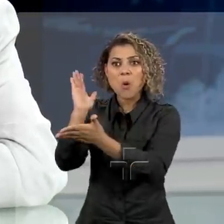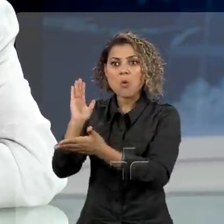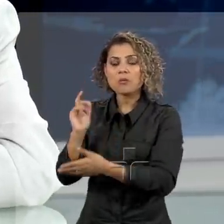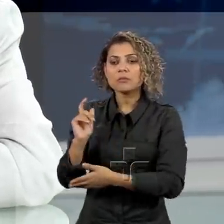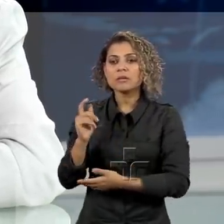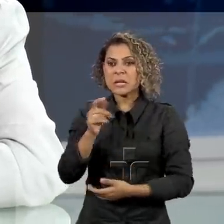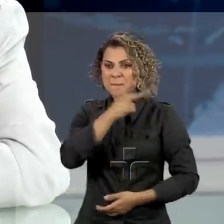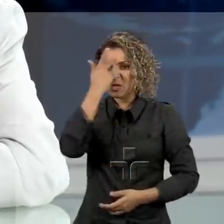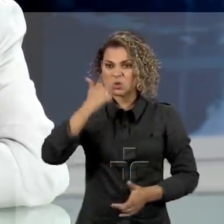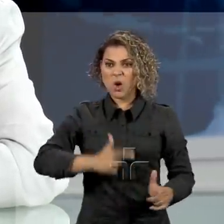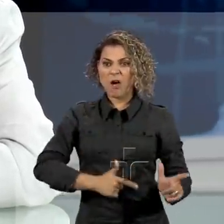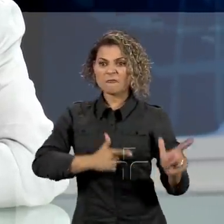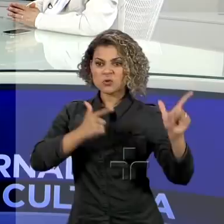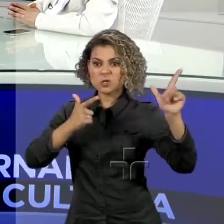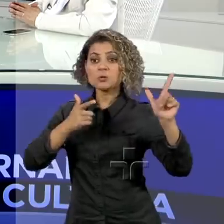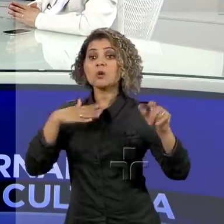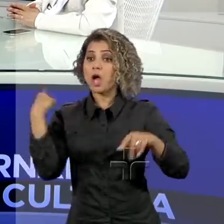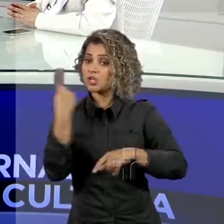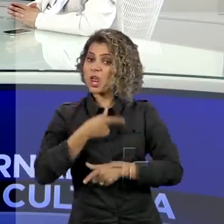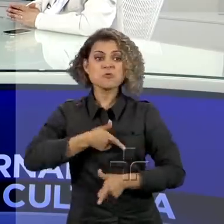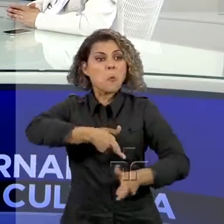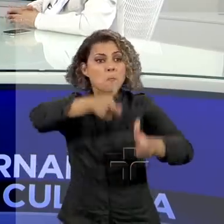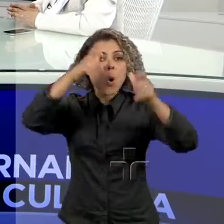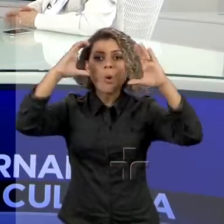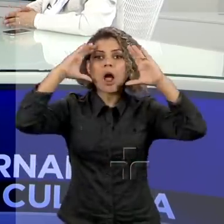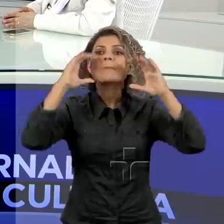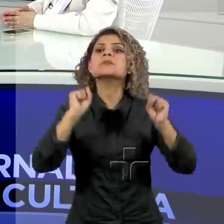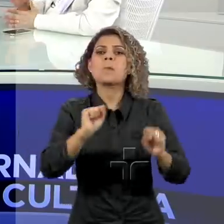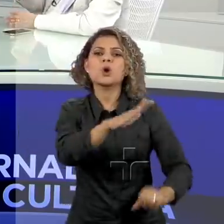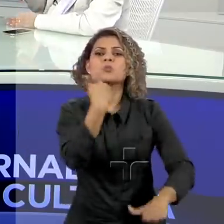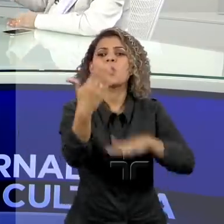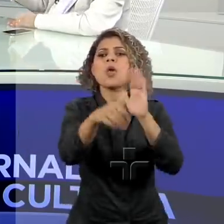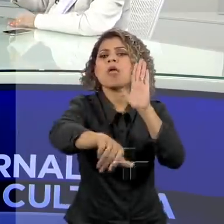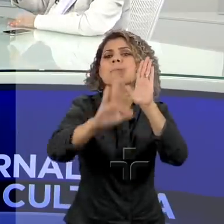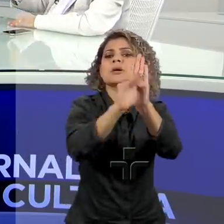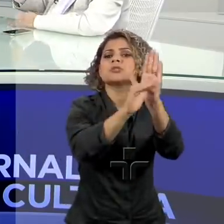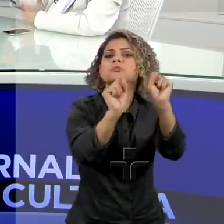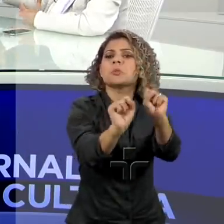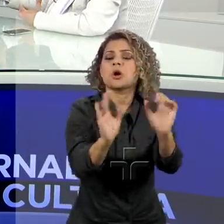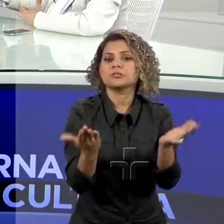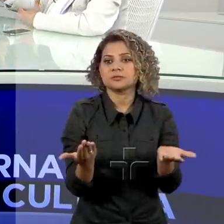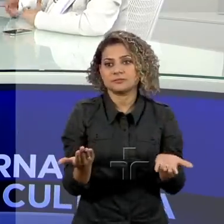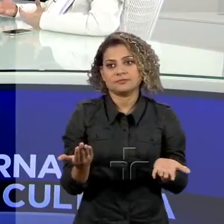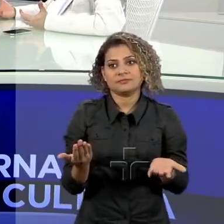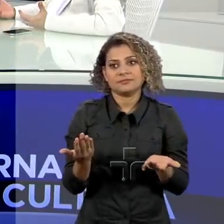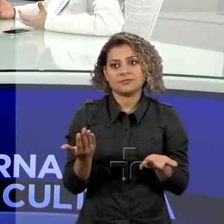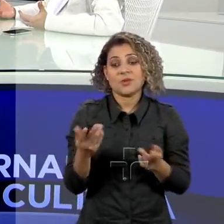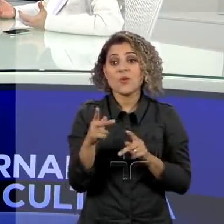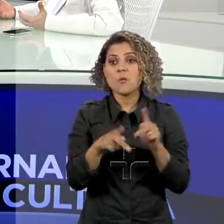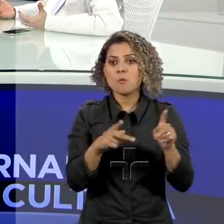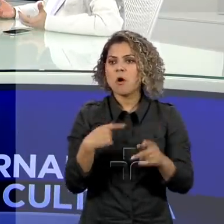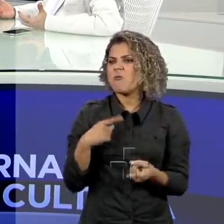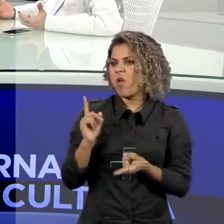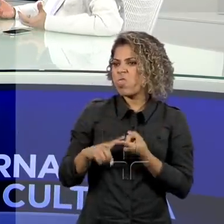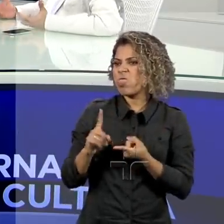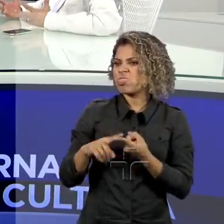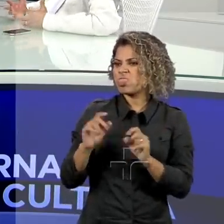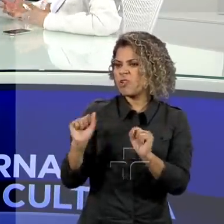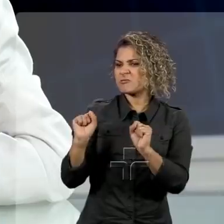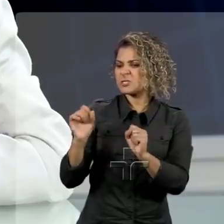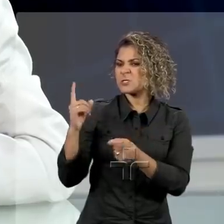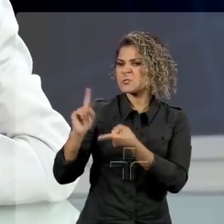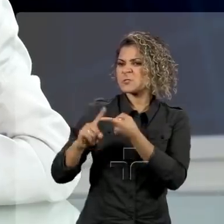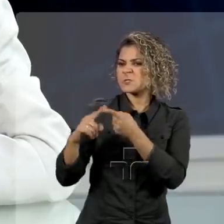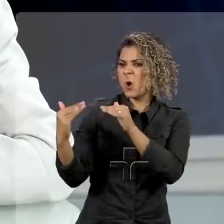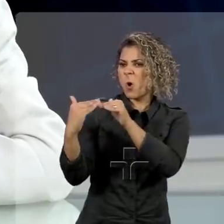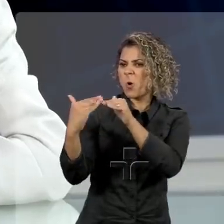com fuzil, a gente vai atirar na cabecinha dele para matar bandido, nessa hora a população se sente vingada. O